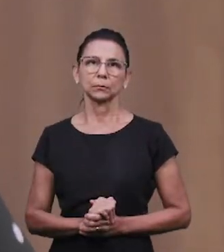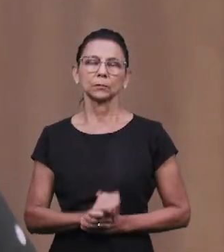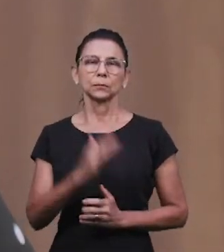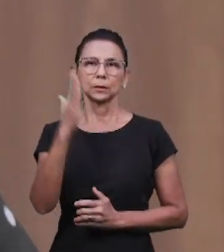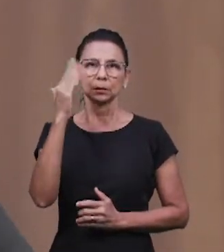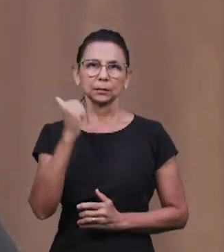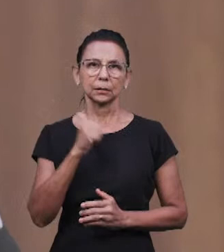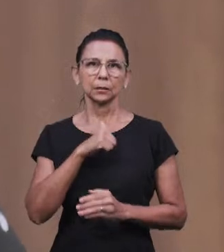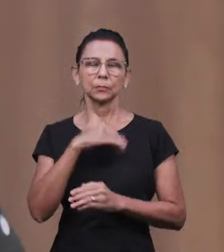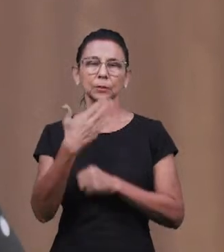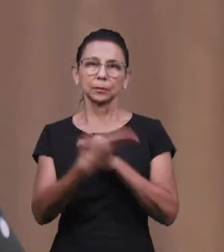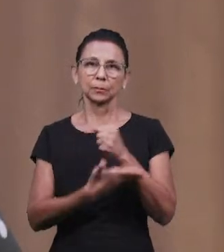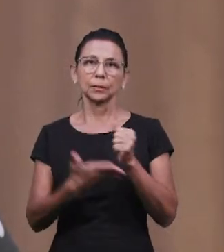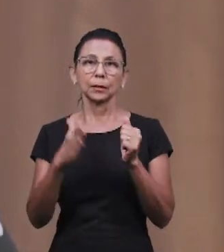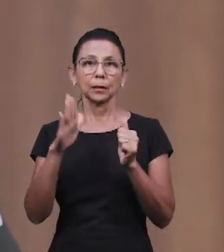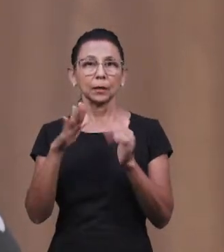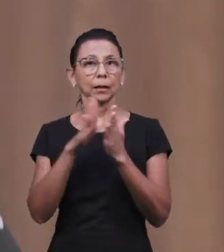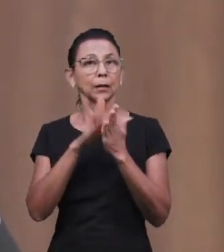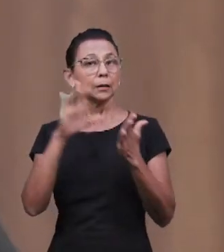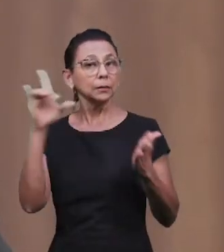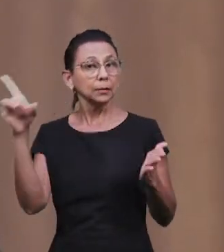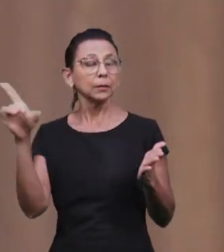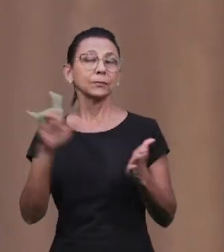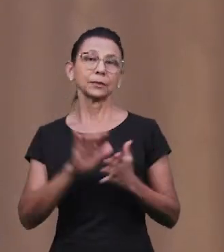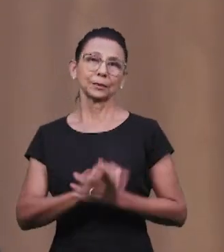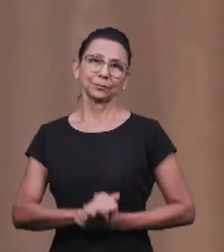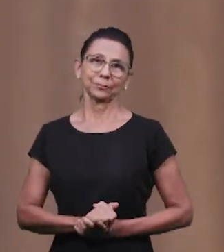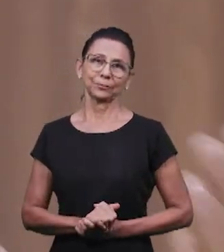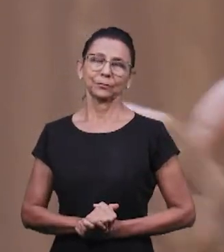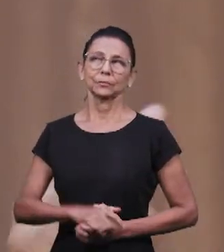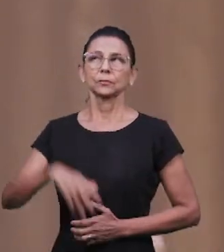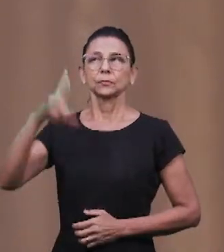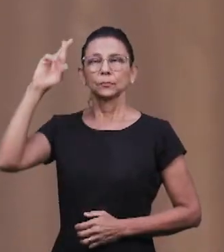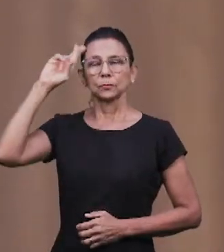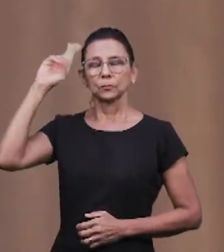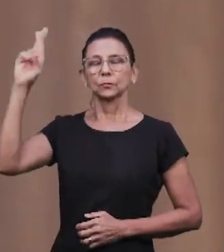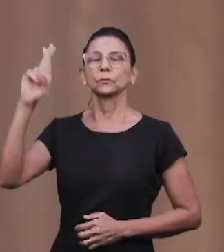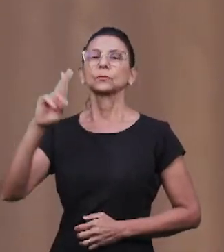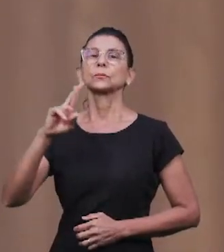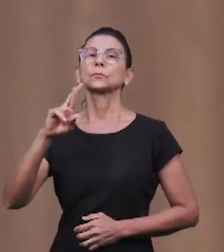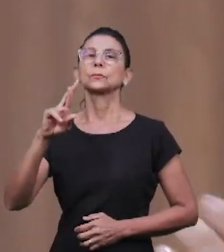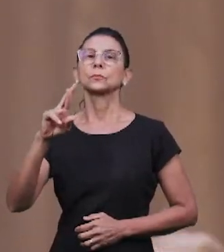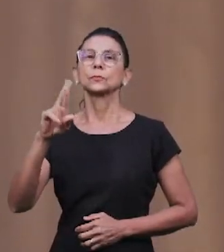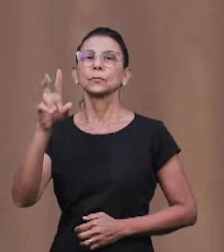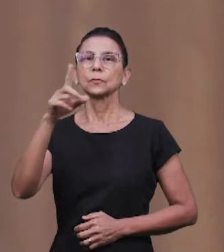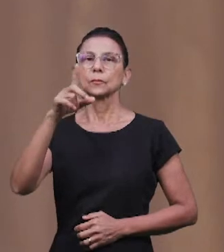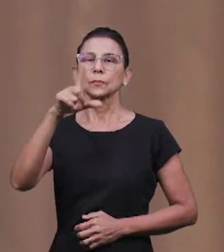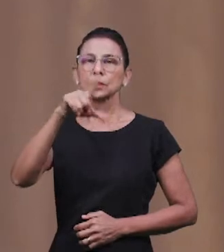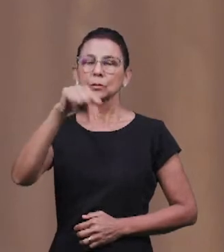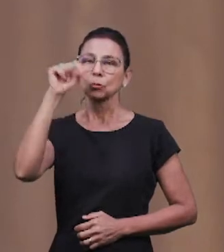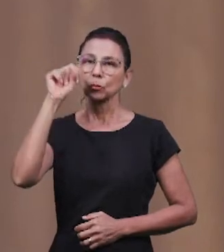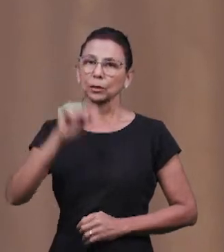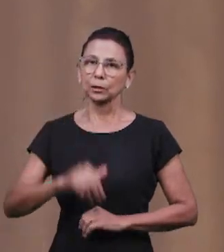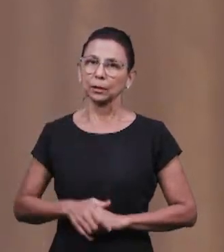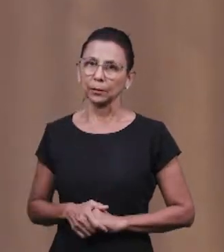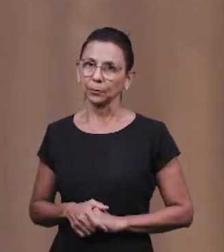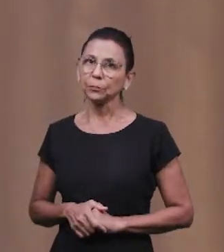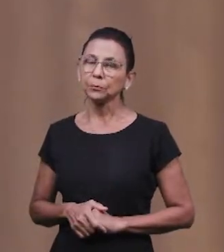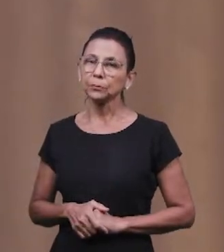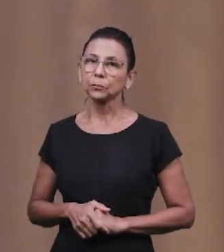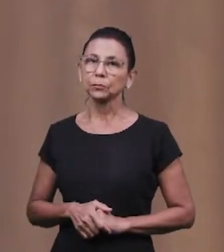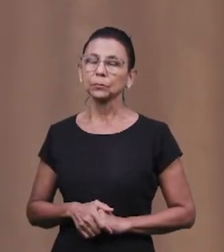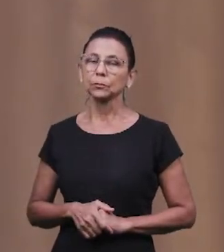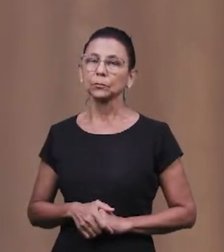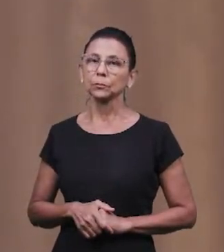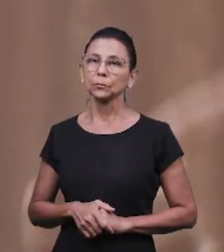é baseado na palavra. Então, houve, né, o Senhor nos chamou, o Senhor nos escolheu, nós também queremos viver